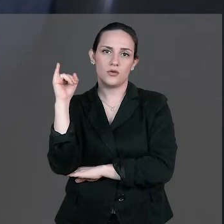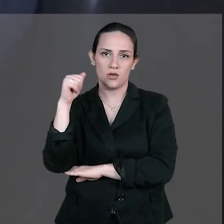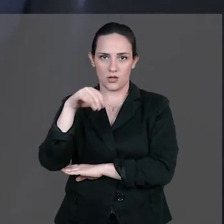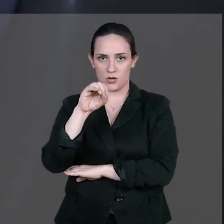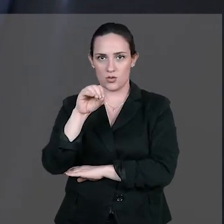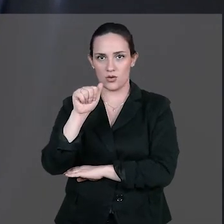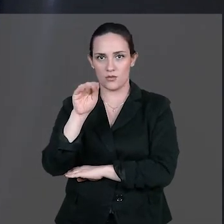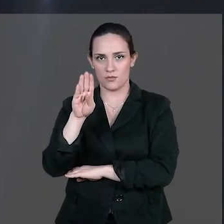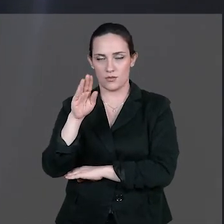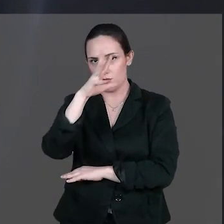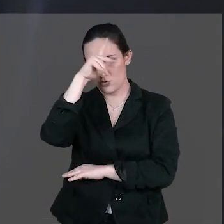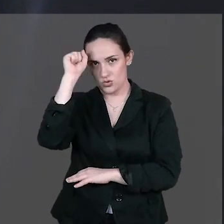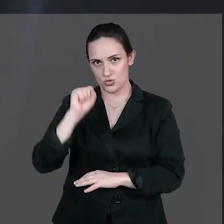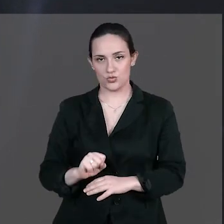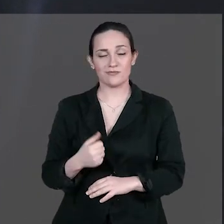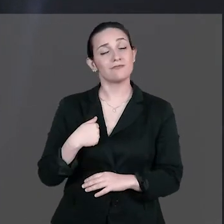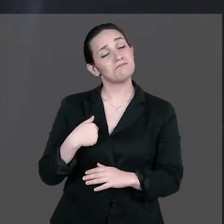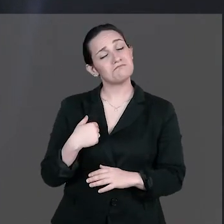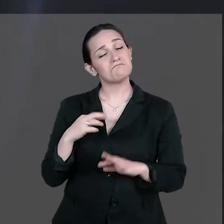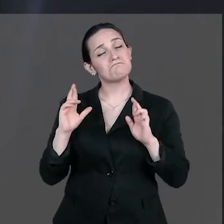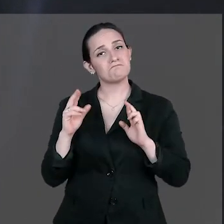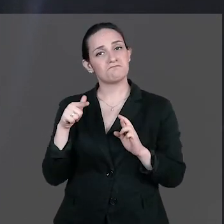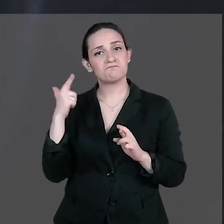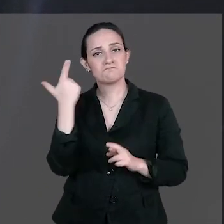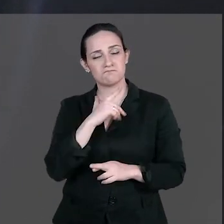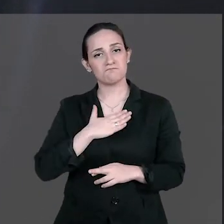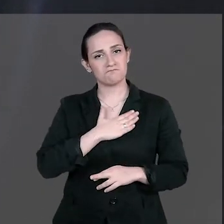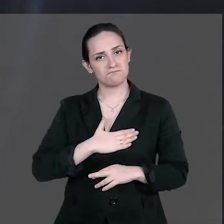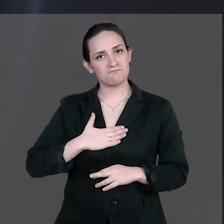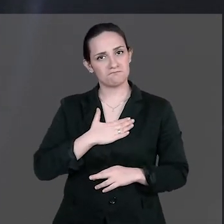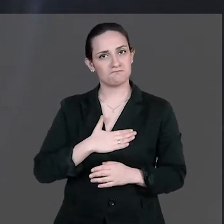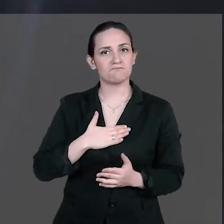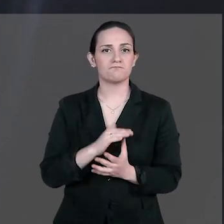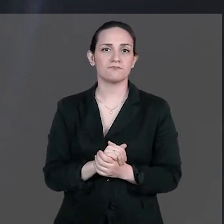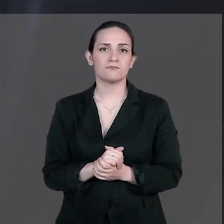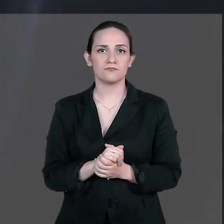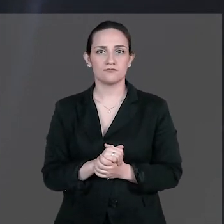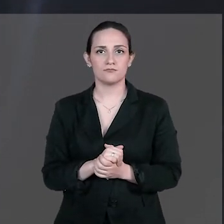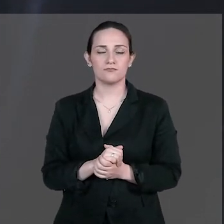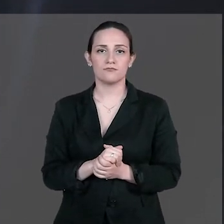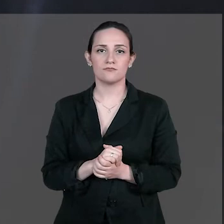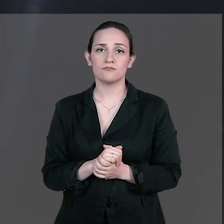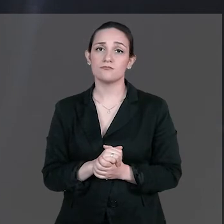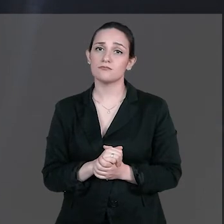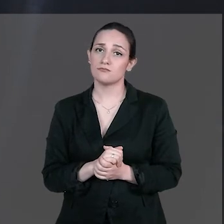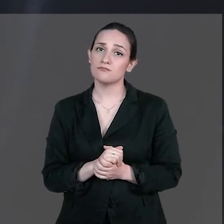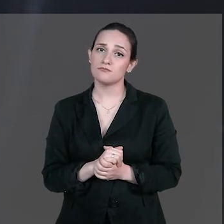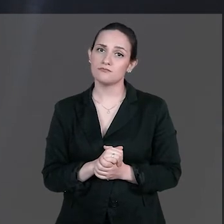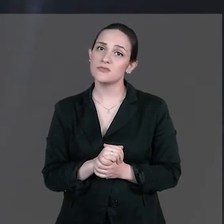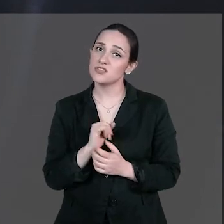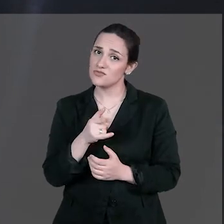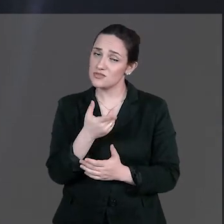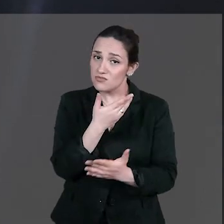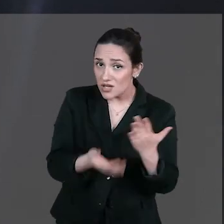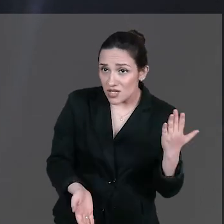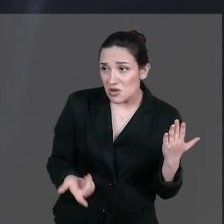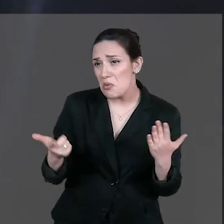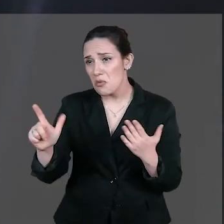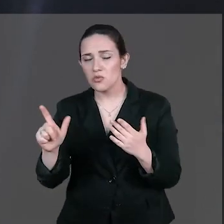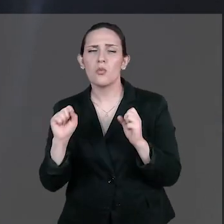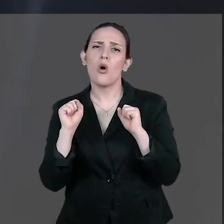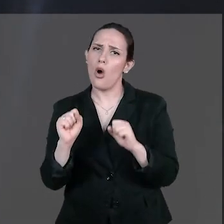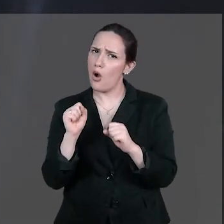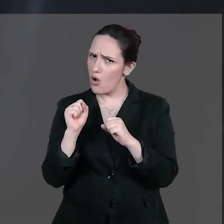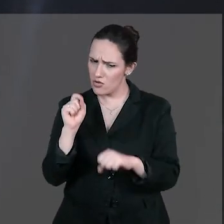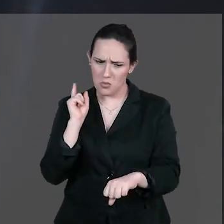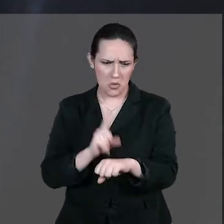Assuntos Tributários da OAB de Mato Grosso do Sul. Espero que você tenha gostado da nossa conversa e se perdeu o programa, não se preocupe.